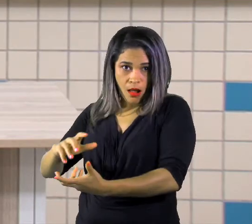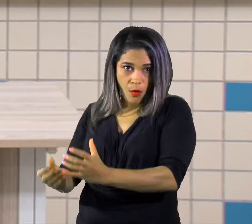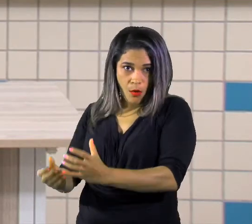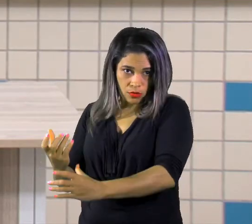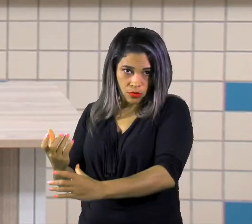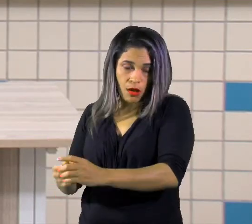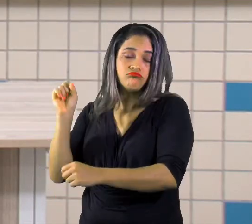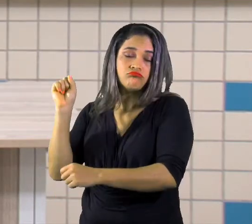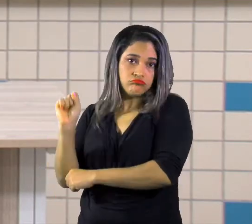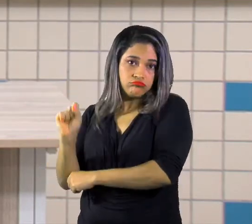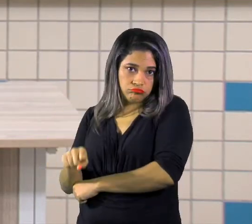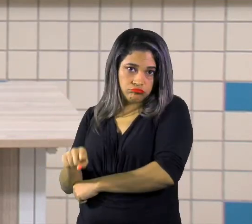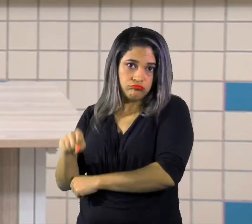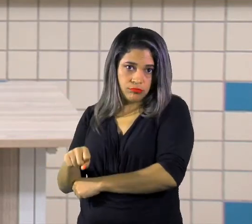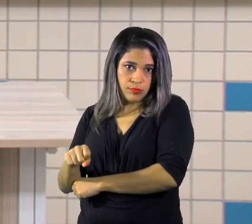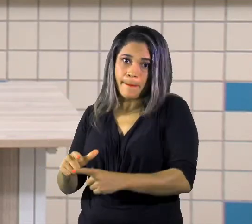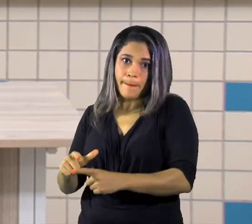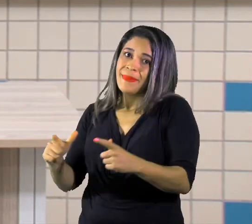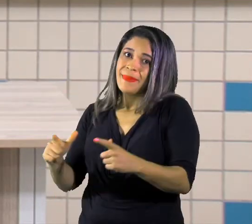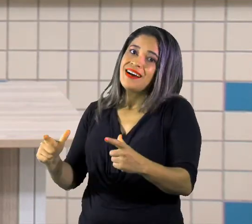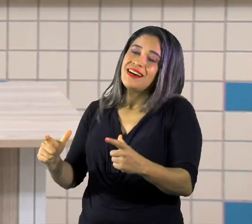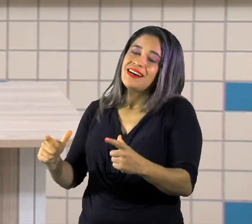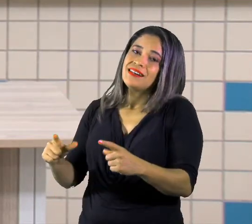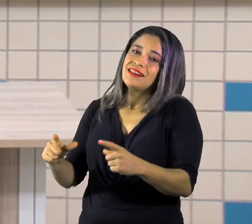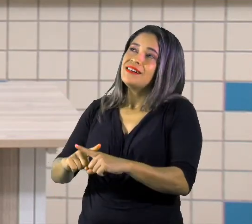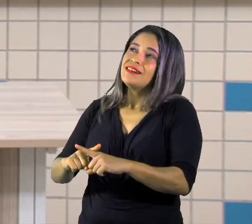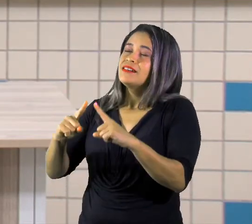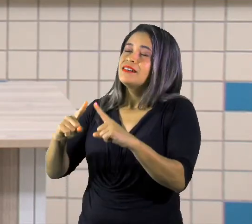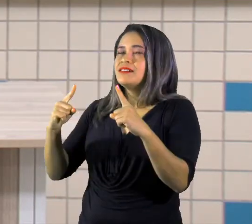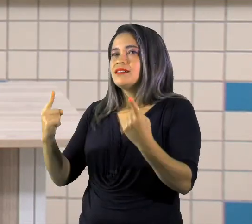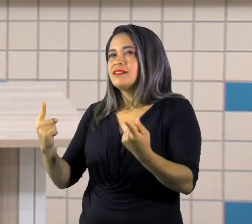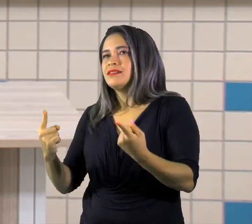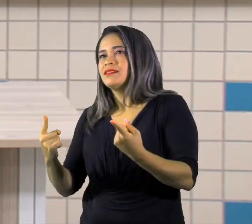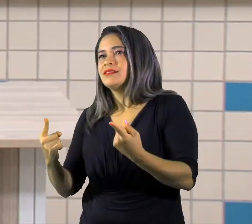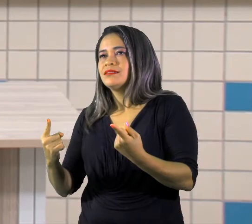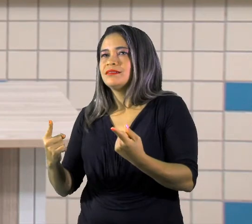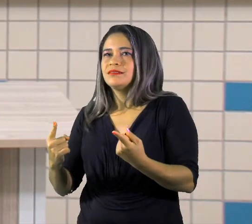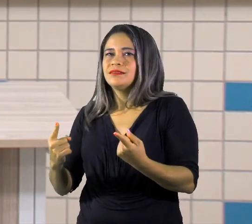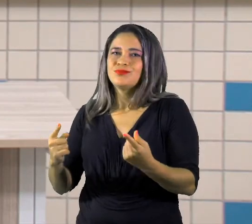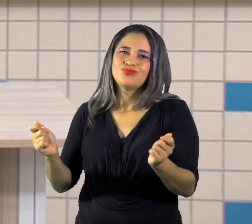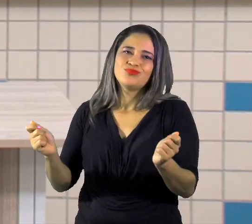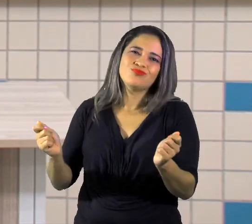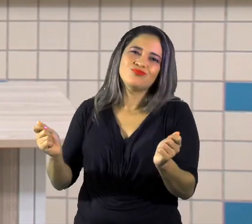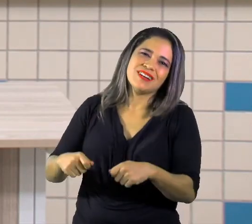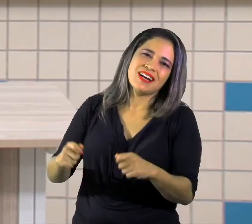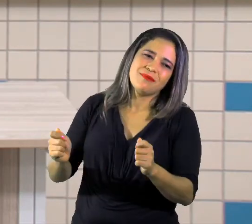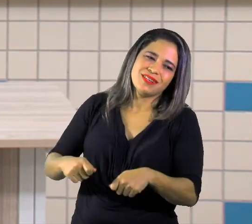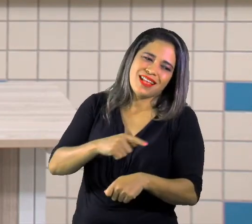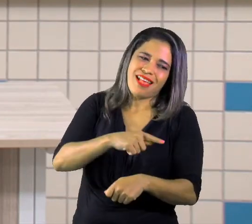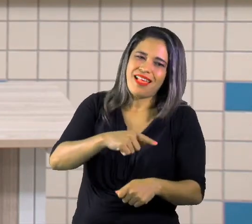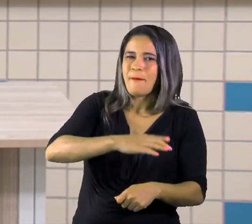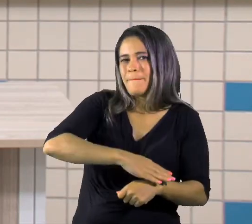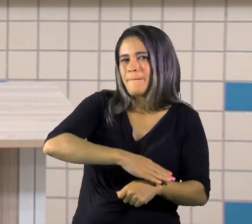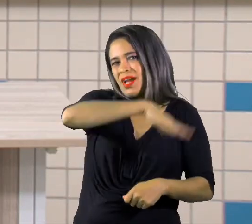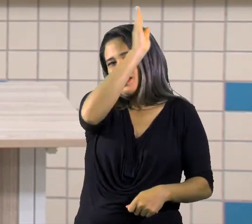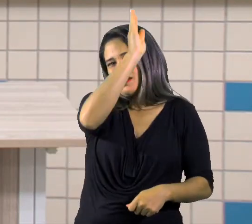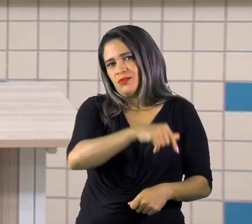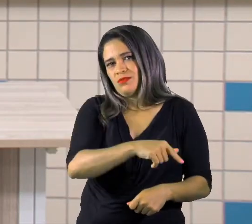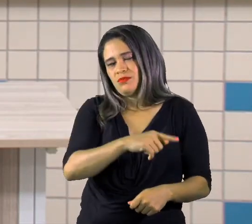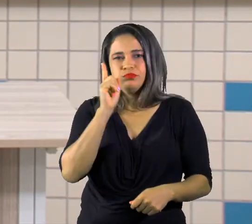produtor, mas ainda não tem essa mesma capacidade de produção dos Estados Unidos,